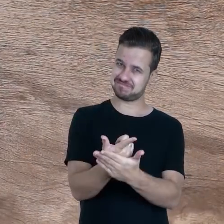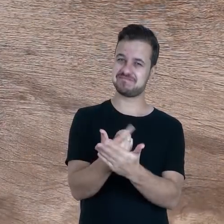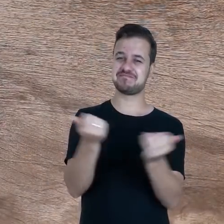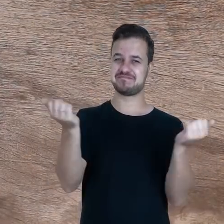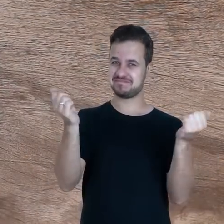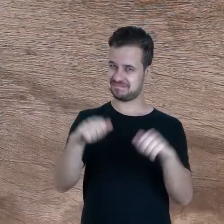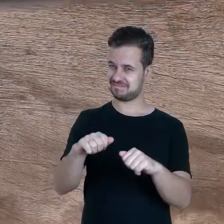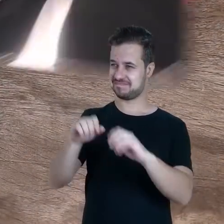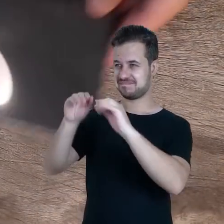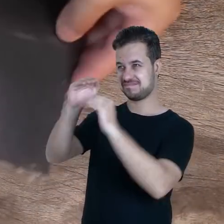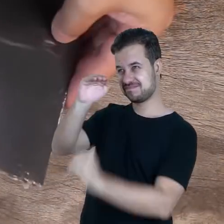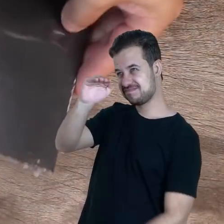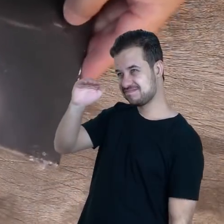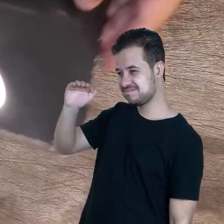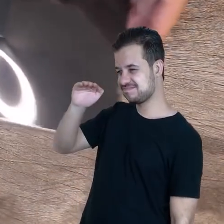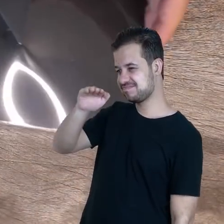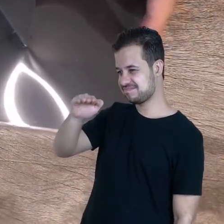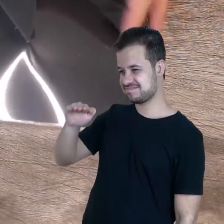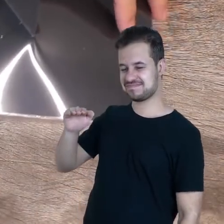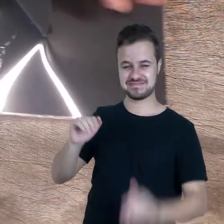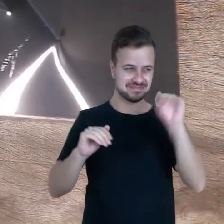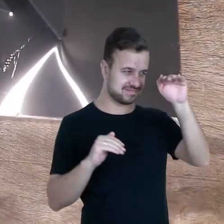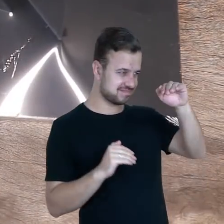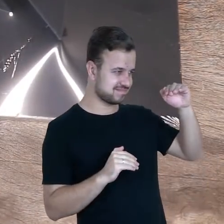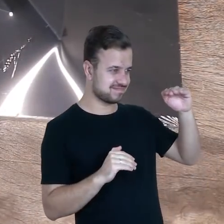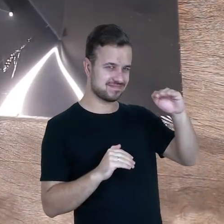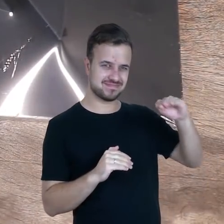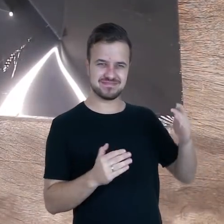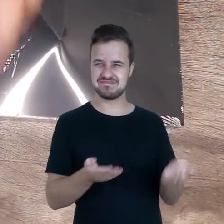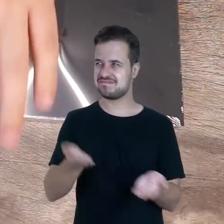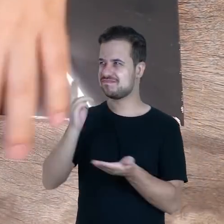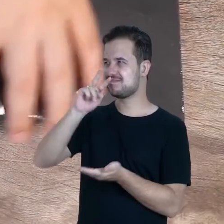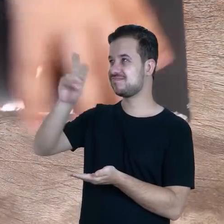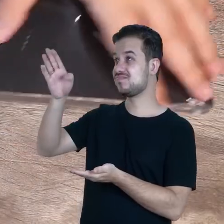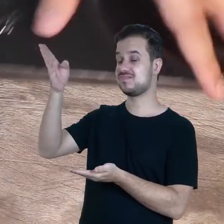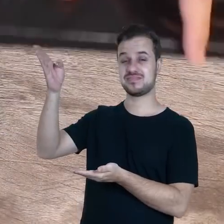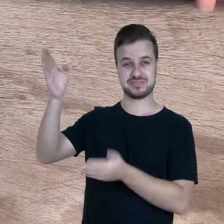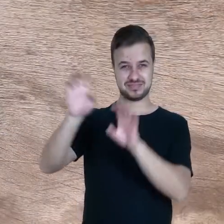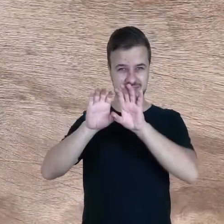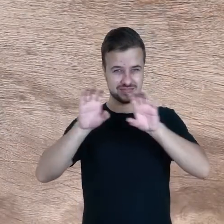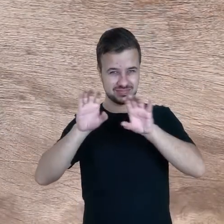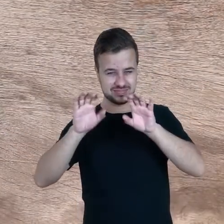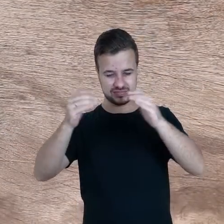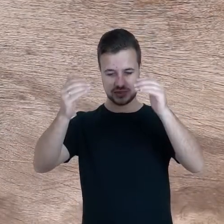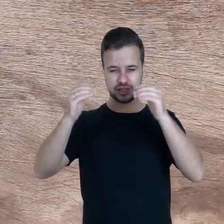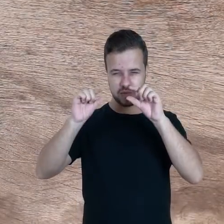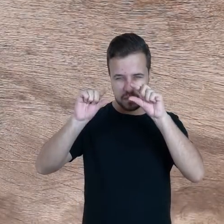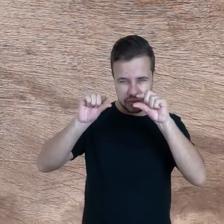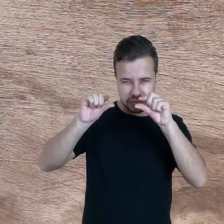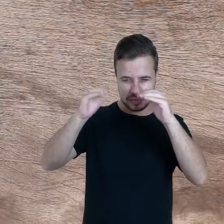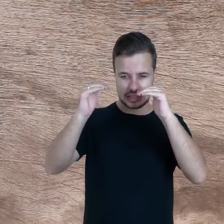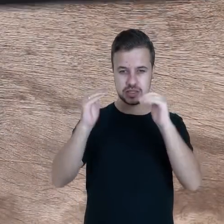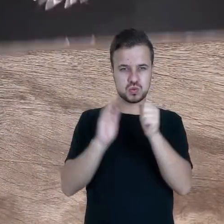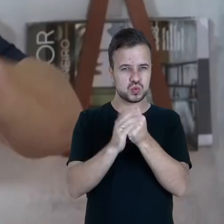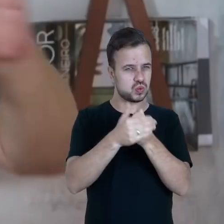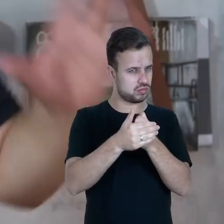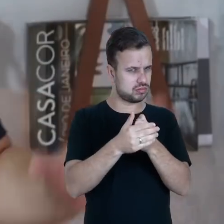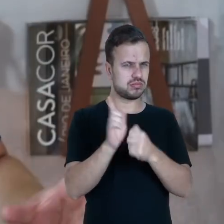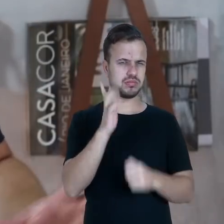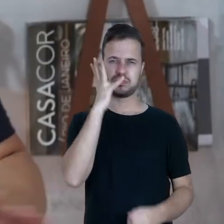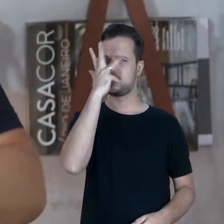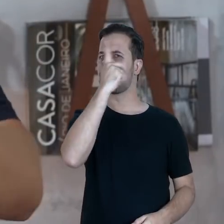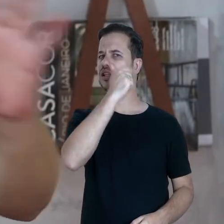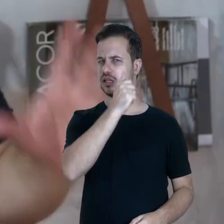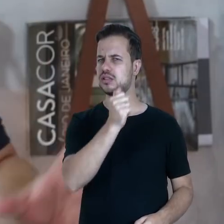em prateleiras. E aqui eu estou mostrando para vocês essa prateleira de fixação invisível. O legal dela é que ela deixa o acabamento bem mais limpo. Tem